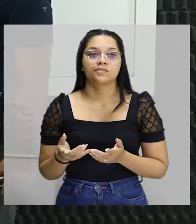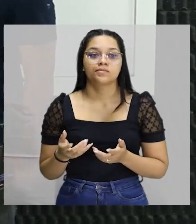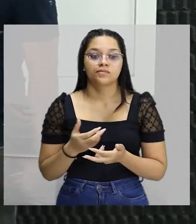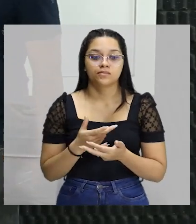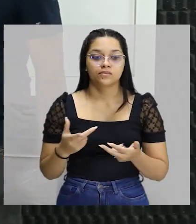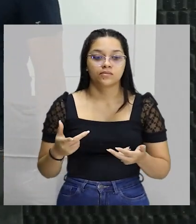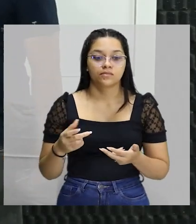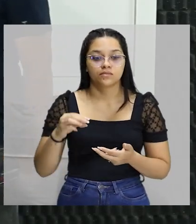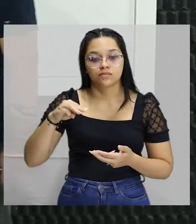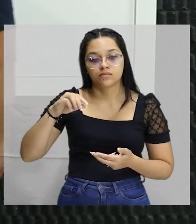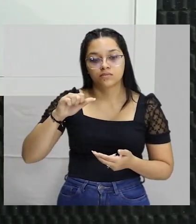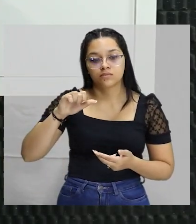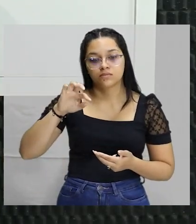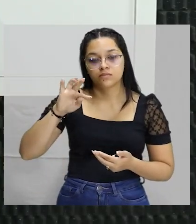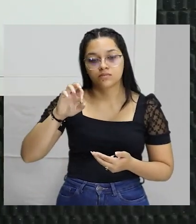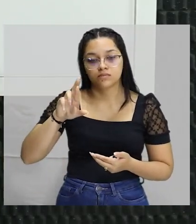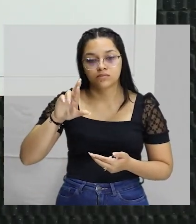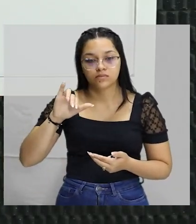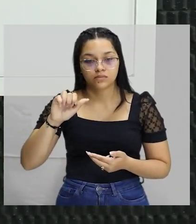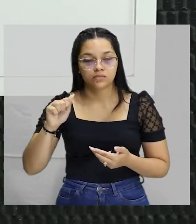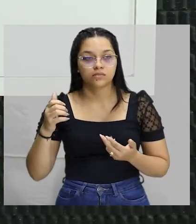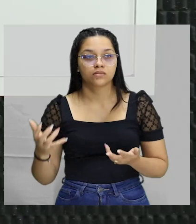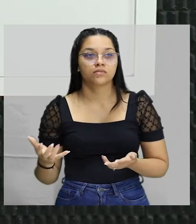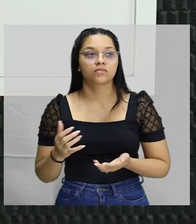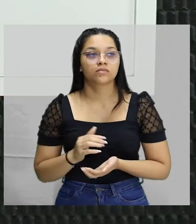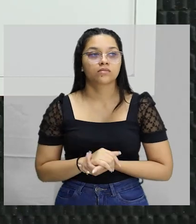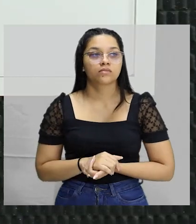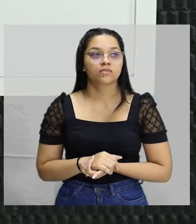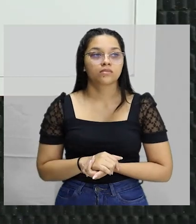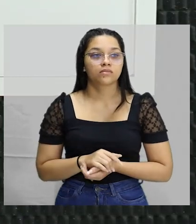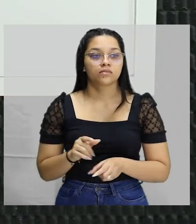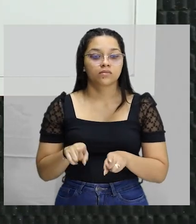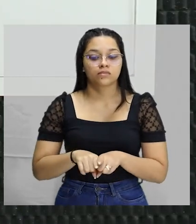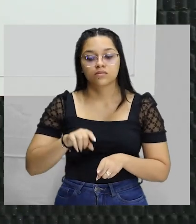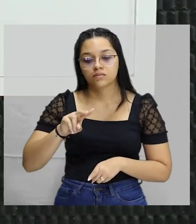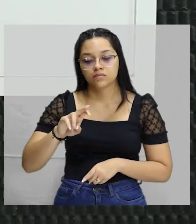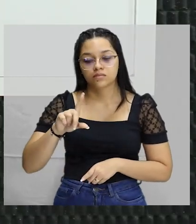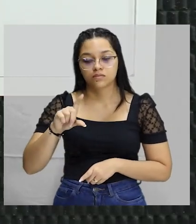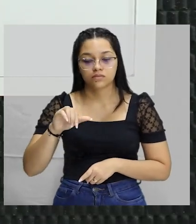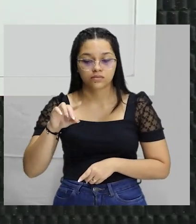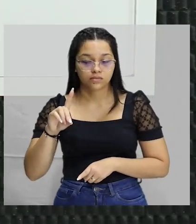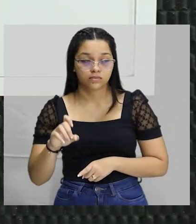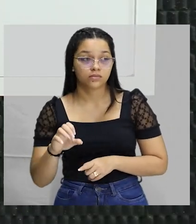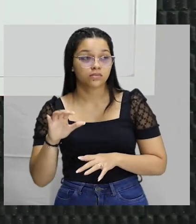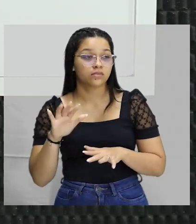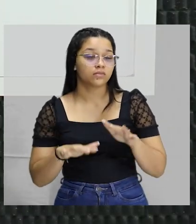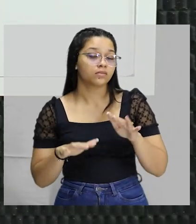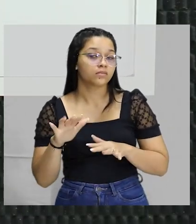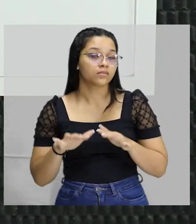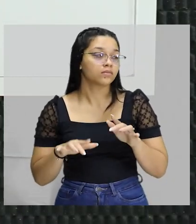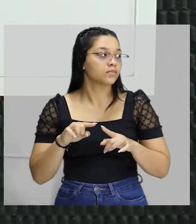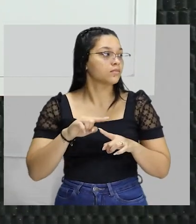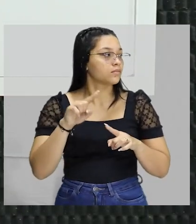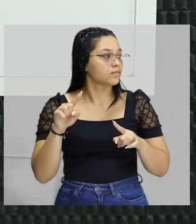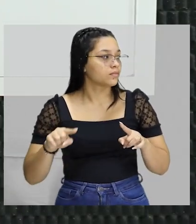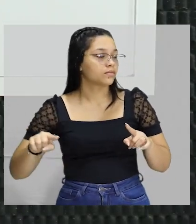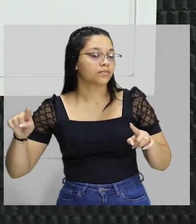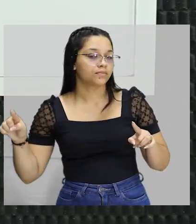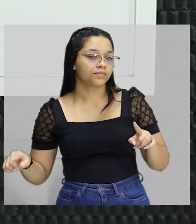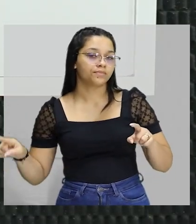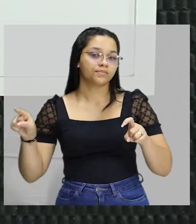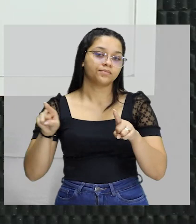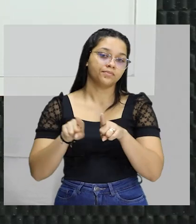estados da matéria. Tá ok? A velocidade de um som a gente vai determinar como a velocidade de uma onda, certo? Vai